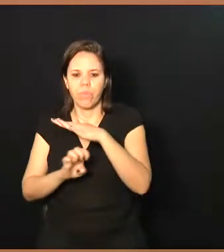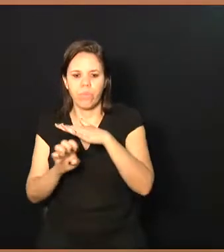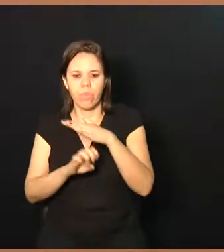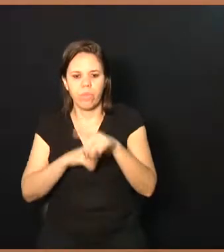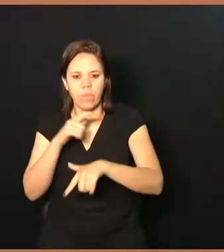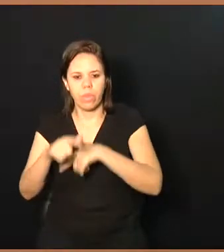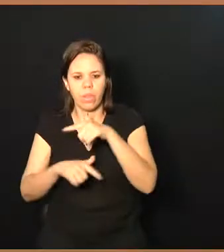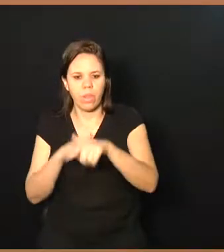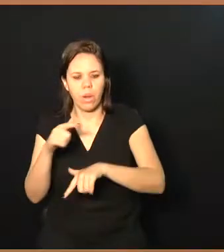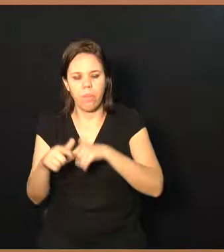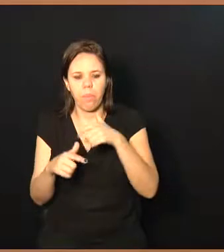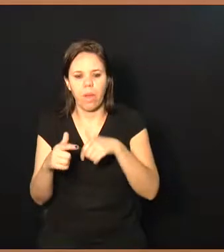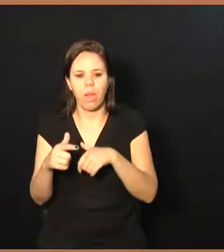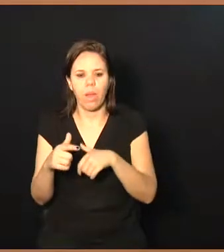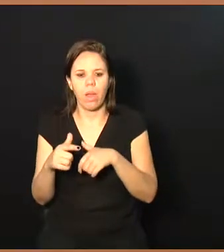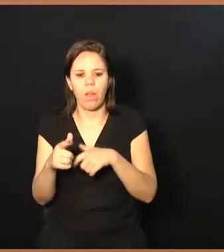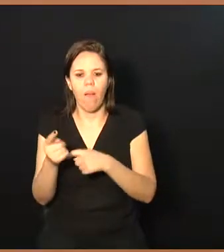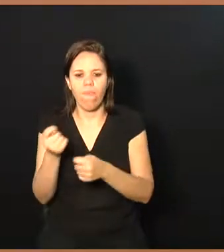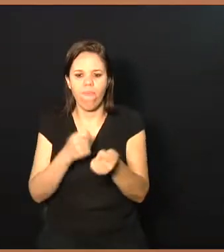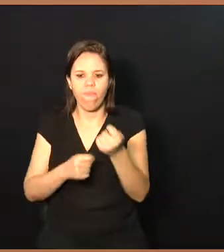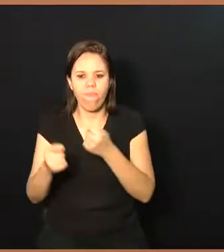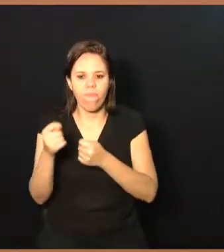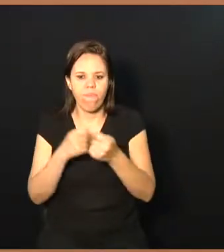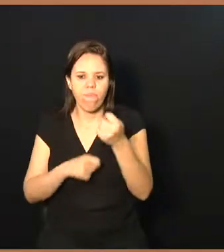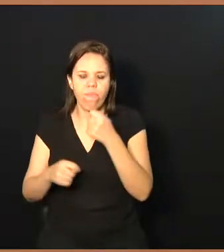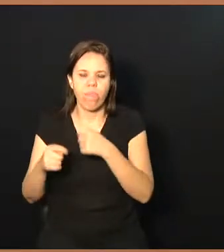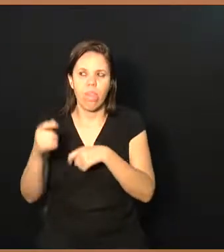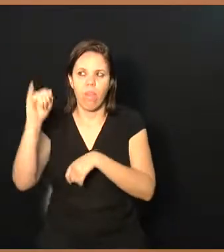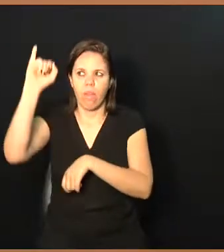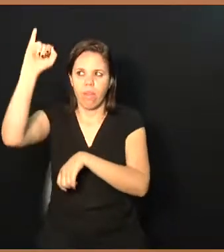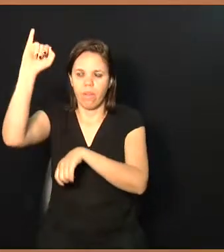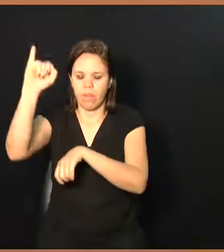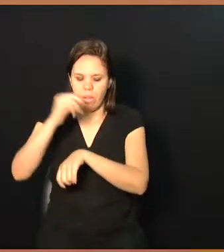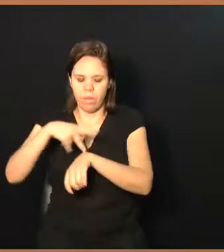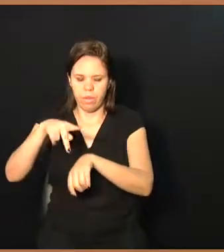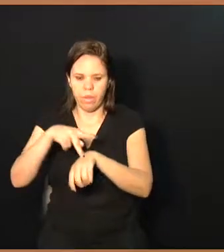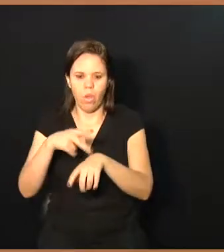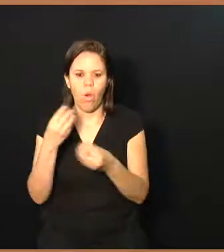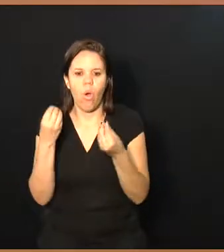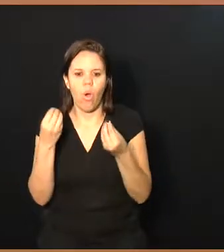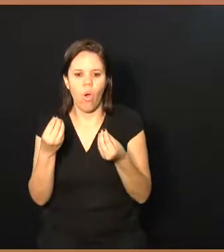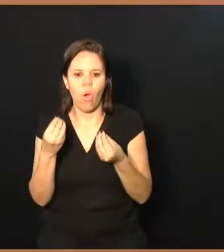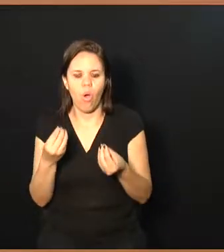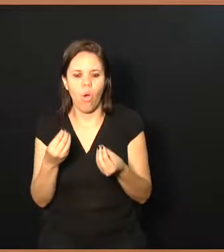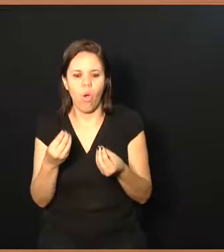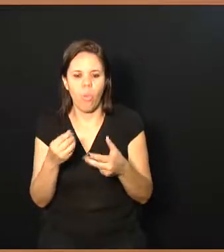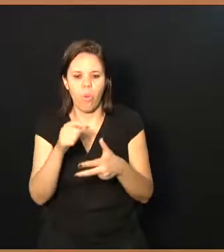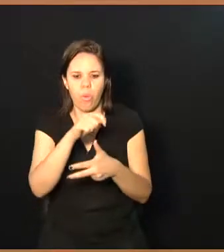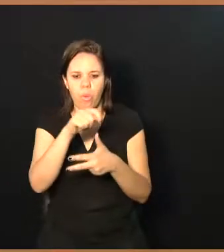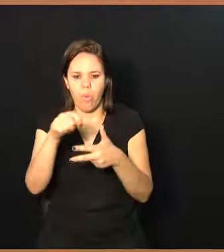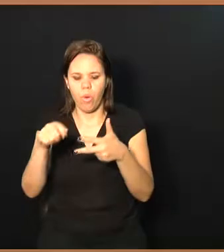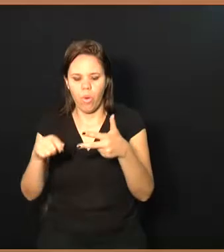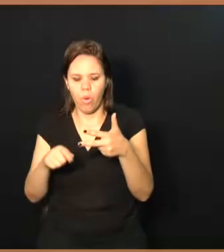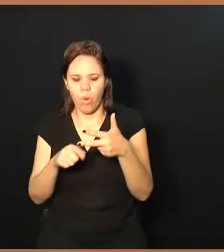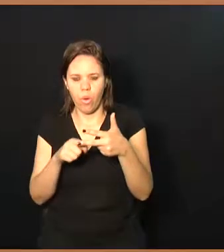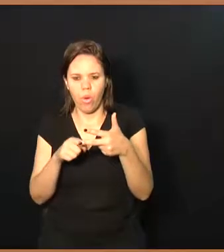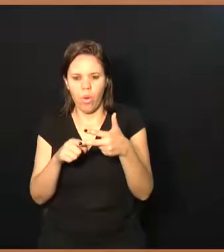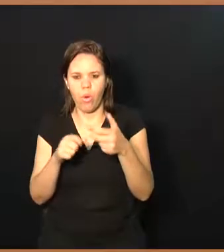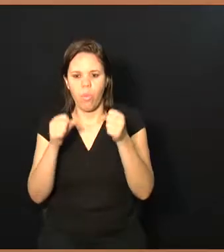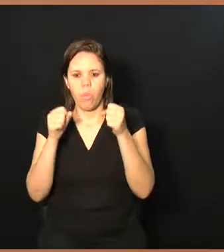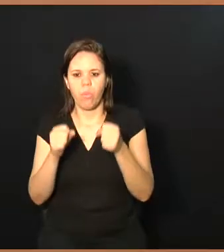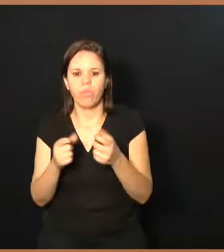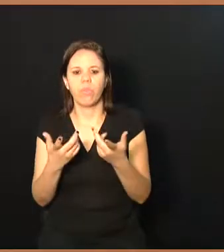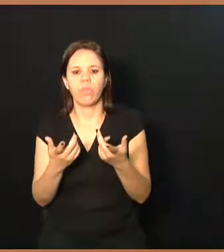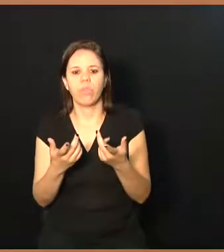no comércio exterior e também formas de como o Poder Executivo Municipal pode contribuir para empresas